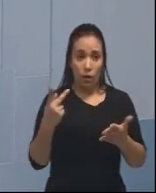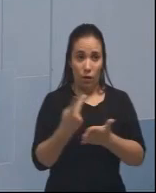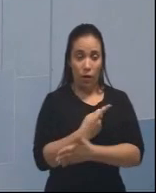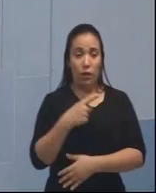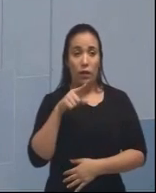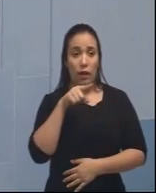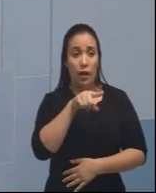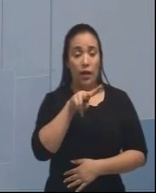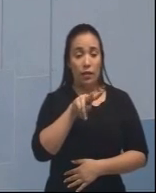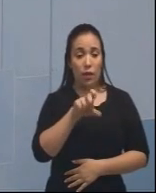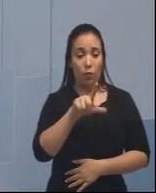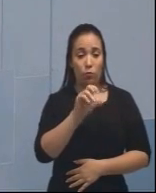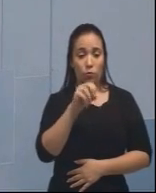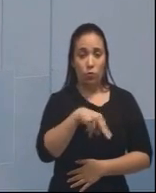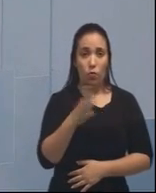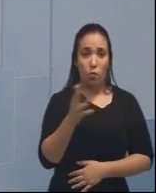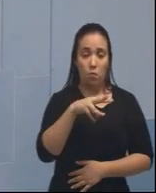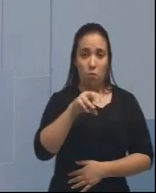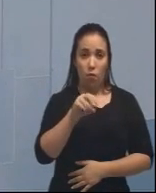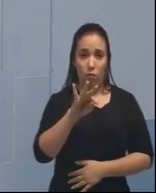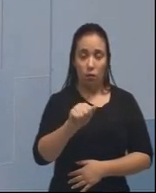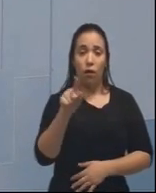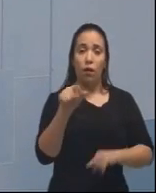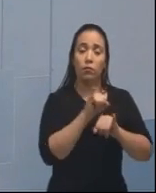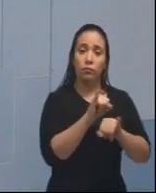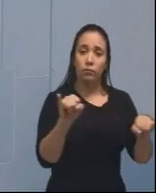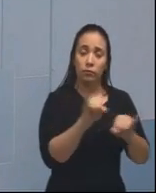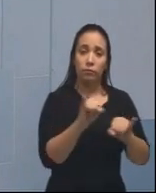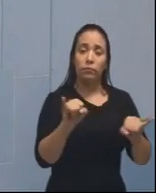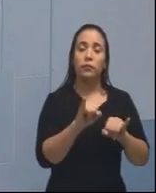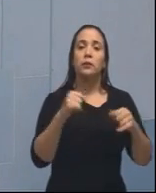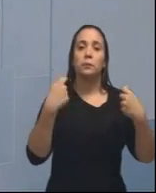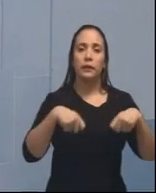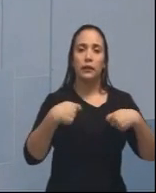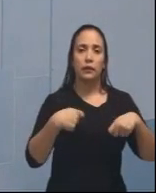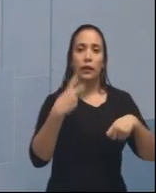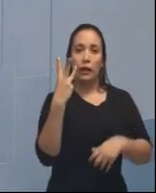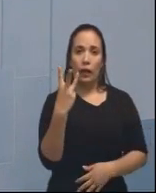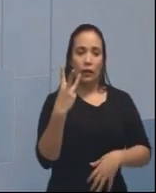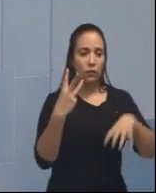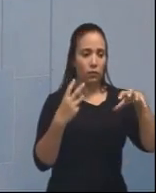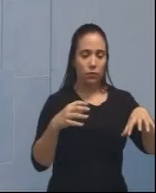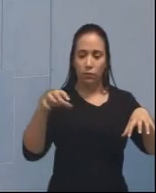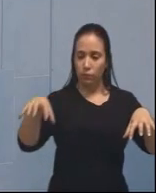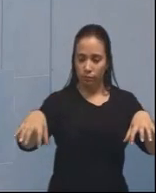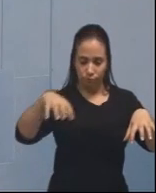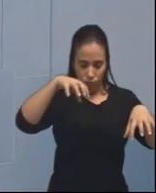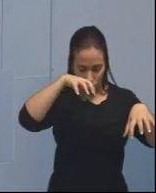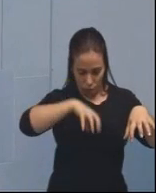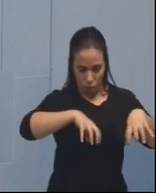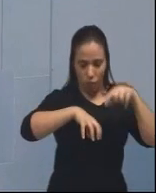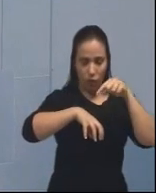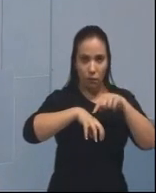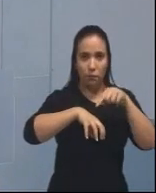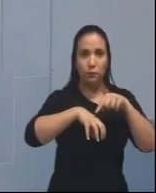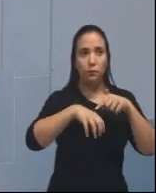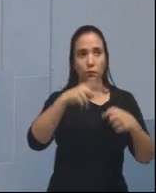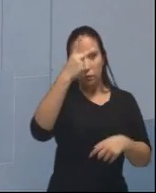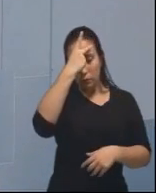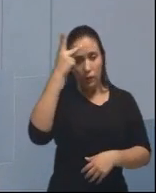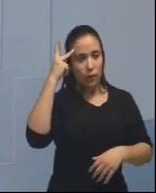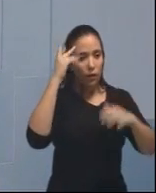Motta identificou a necessidade de uma terceira via, de alguém que falasse uma linguagem